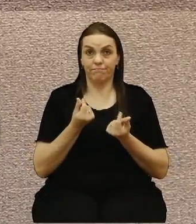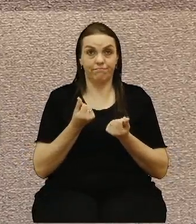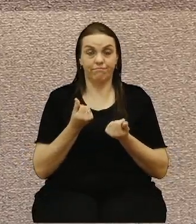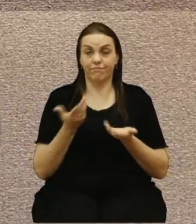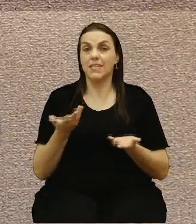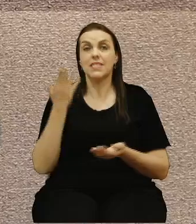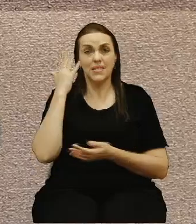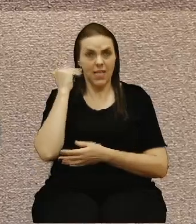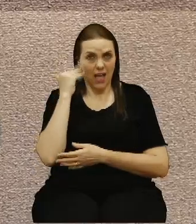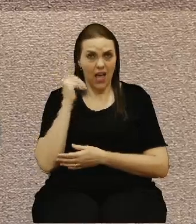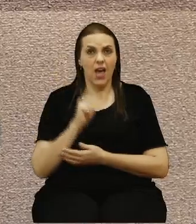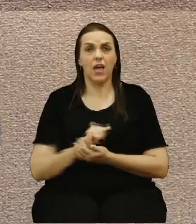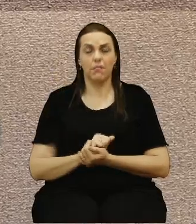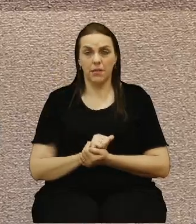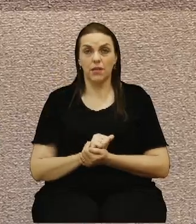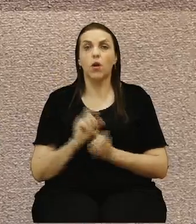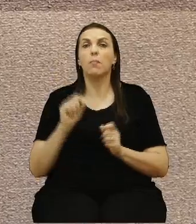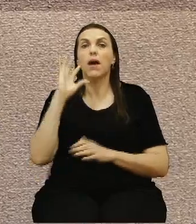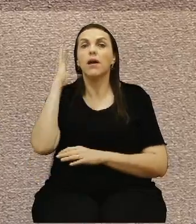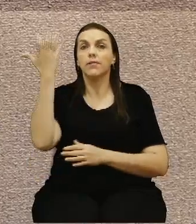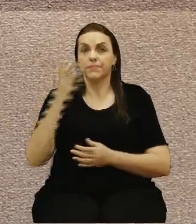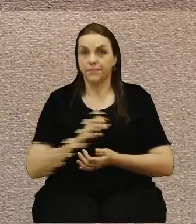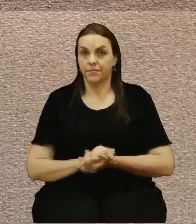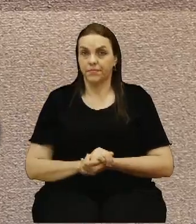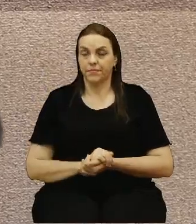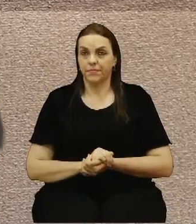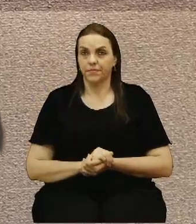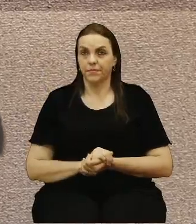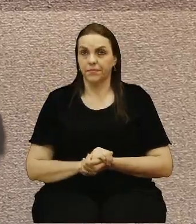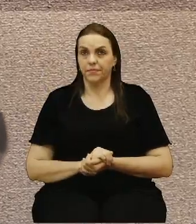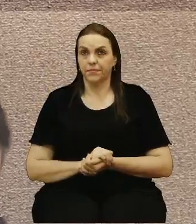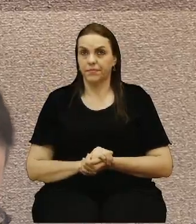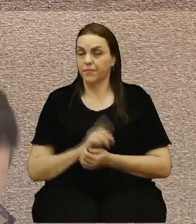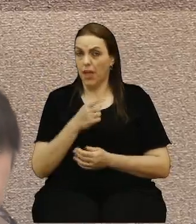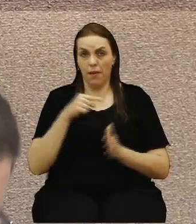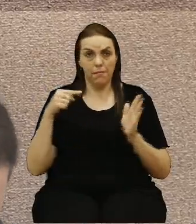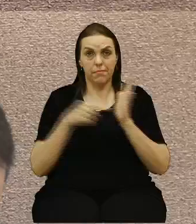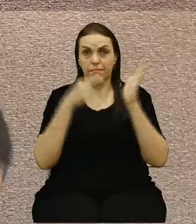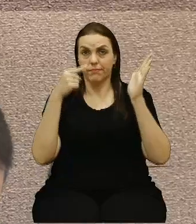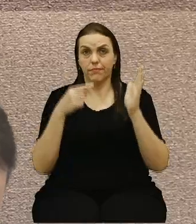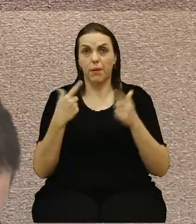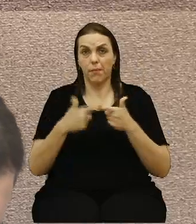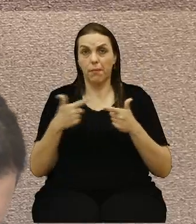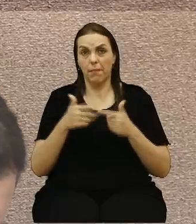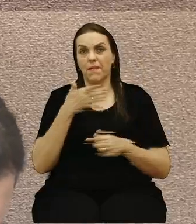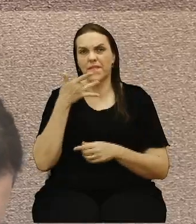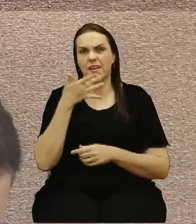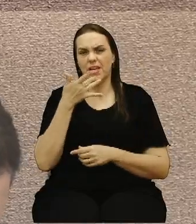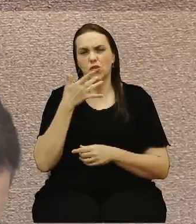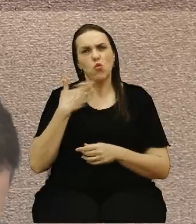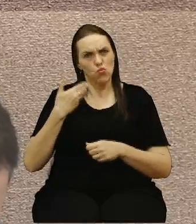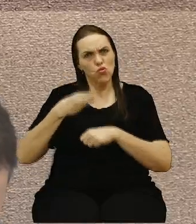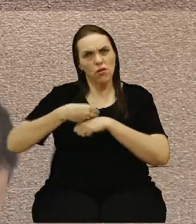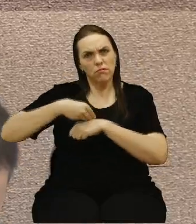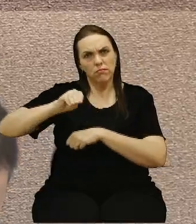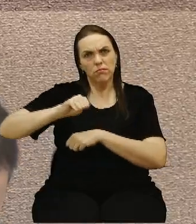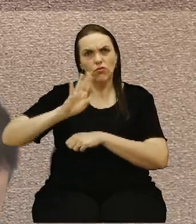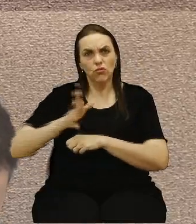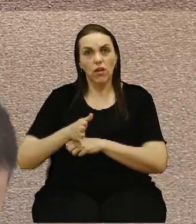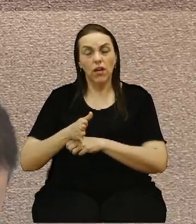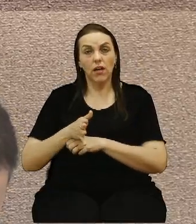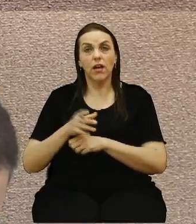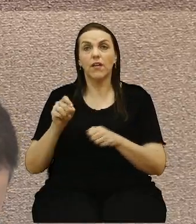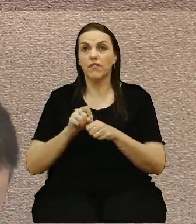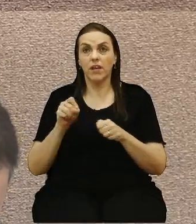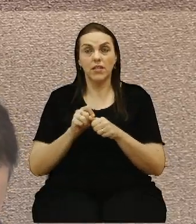Sabemos. E qual será a solução? Apontar o problema é fácil. E eu já dei uma sugestão. Vamos fazer um